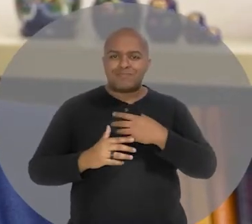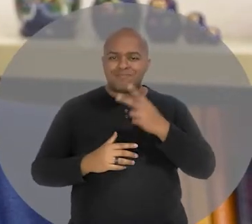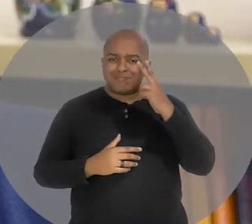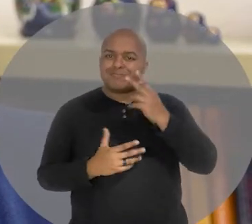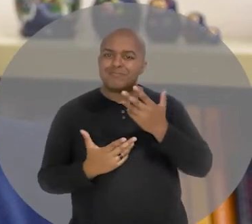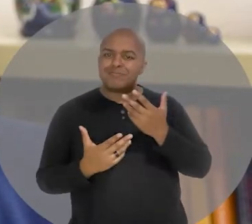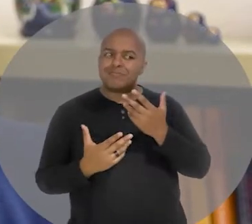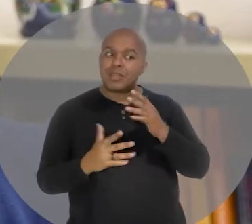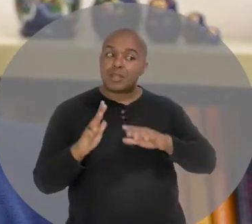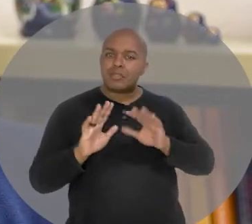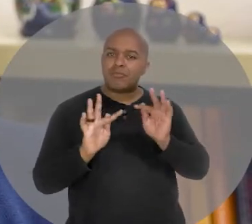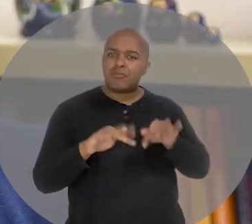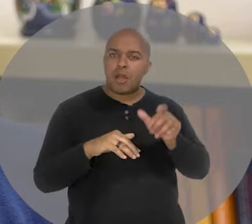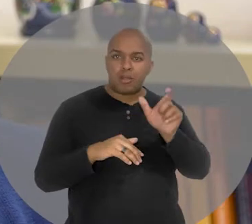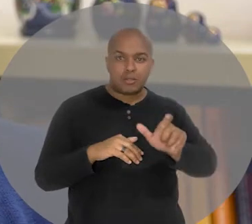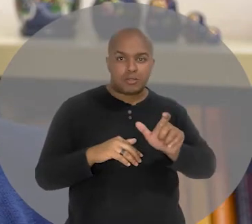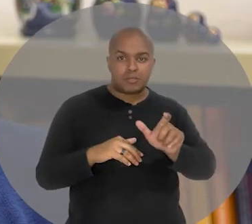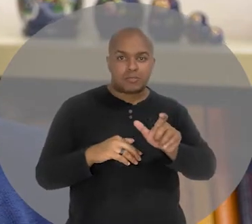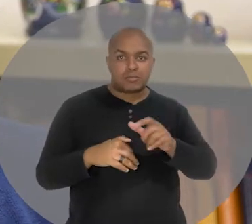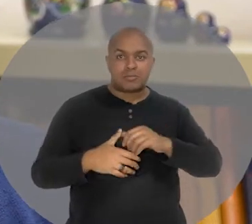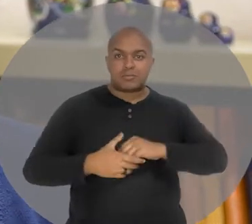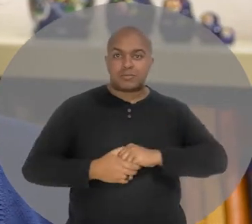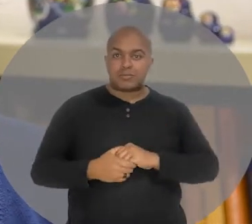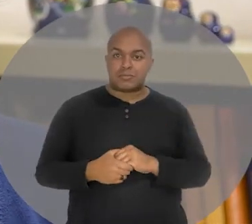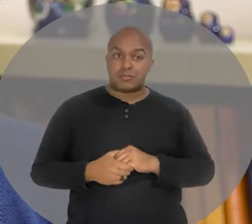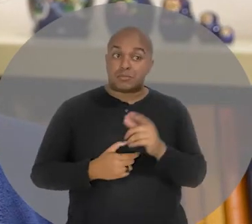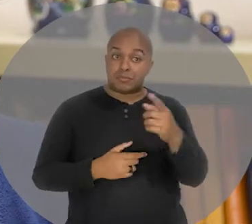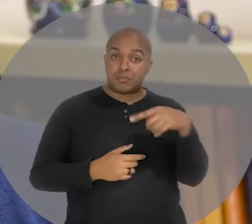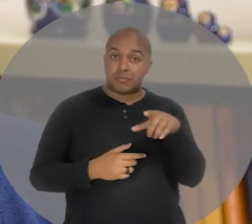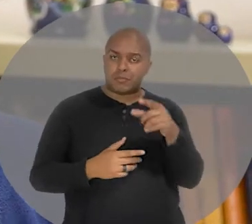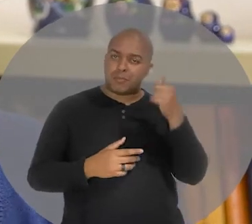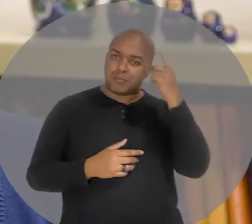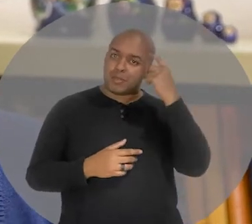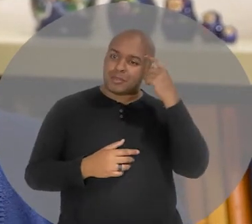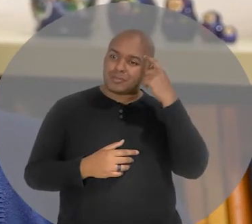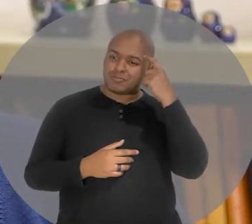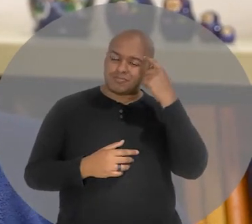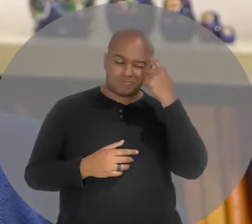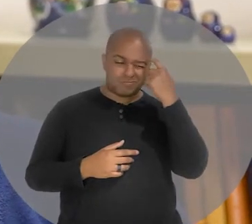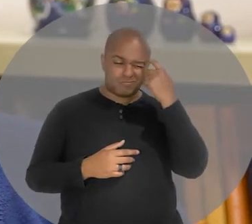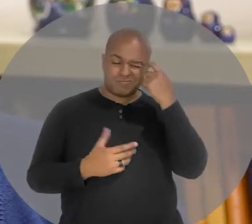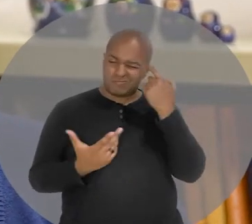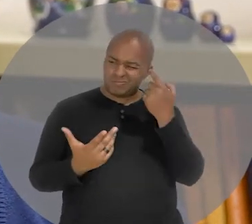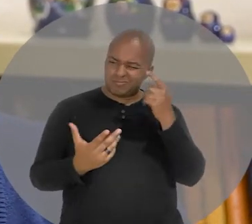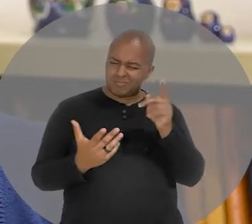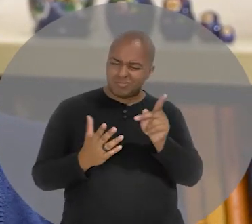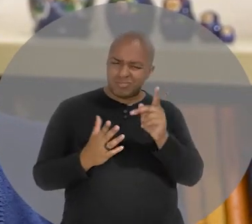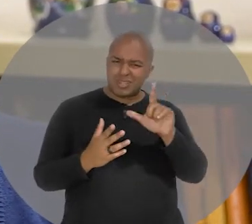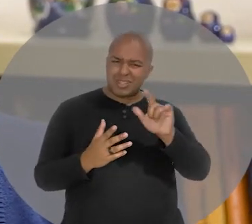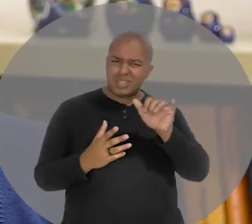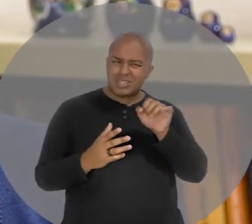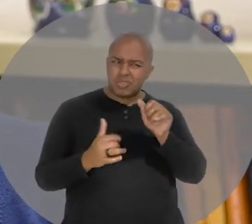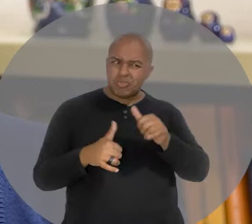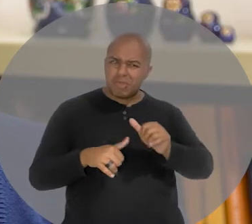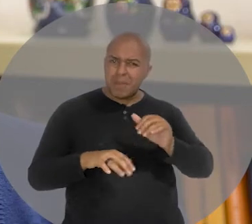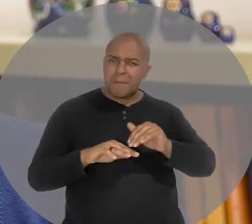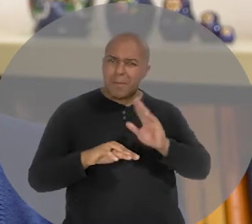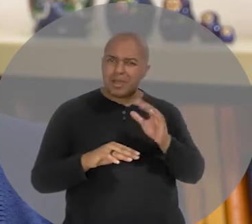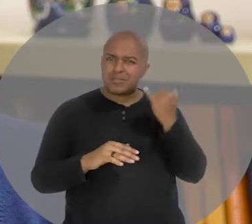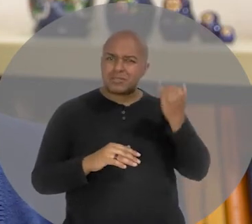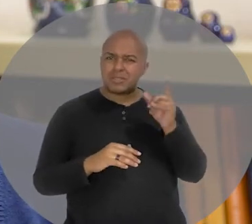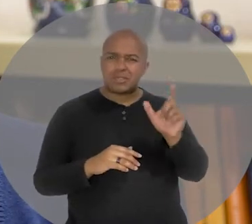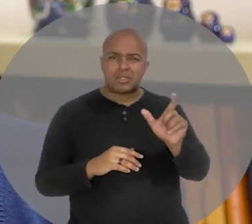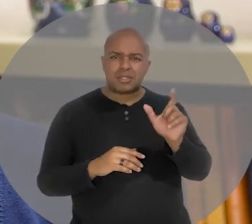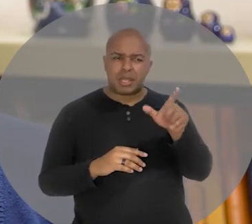E ao final, eu penso que para a Lígia o que fica mais importante